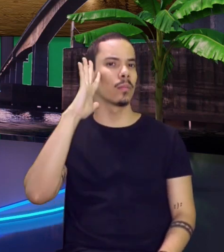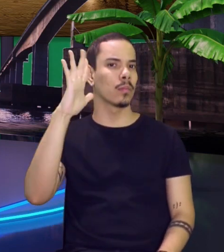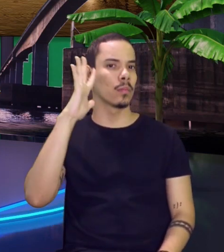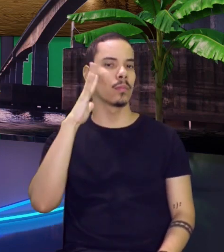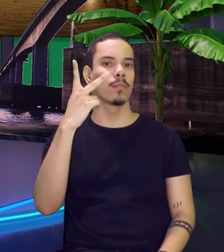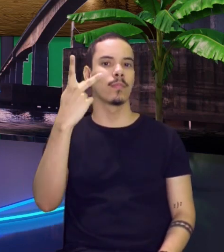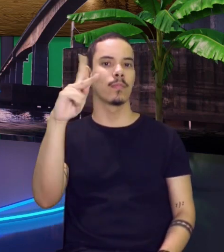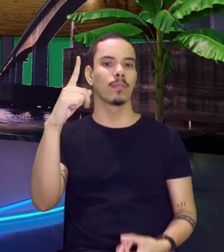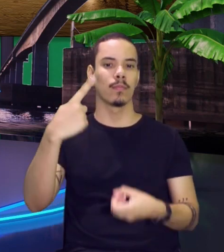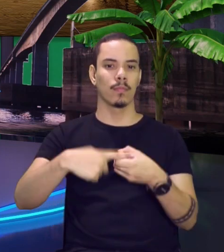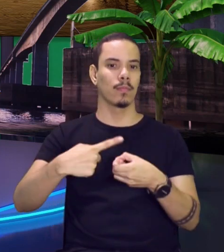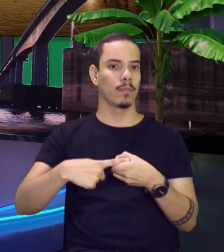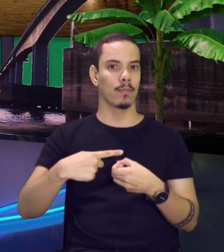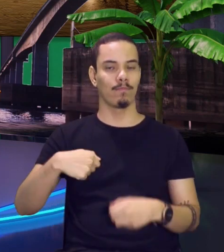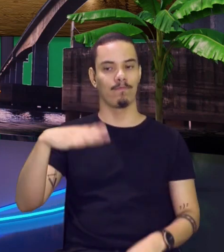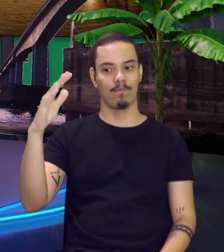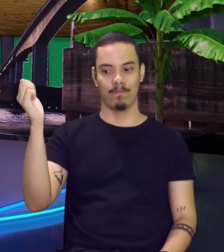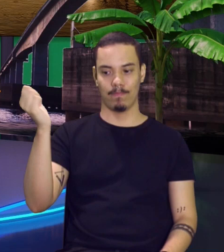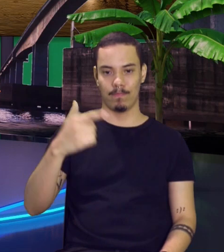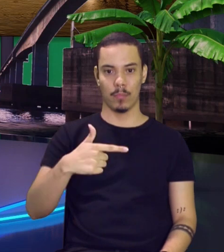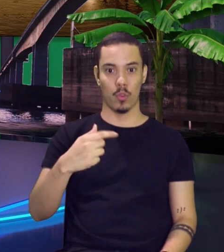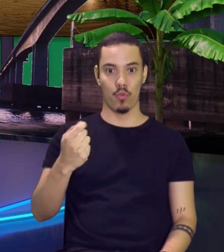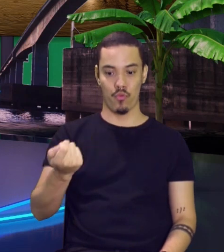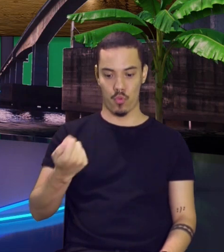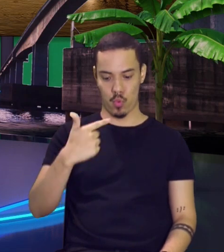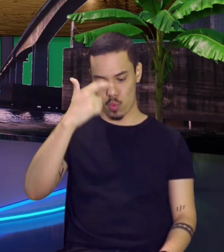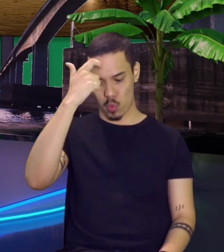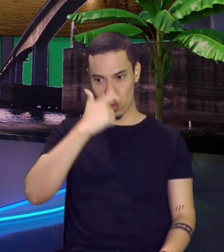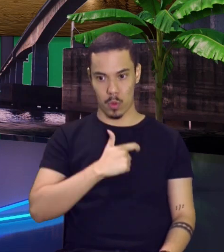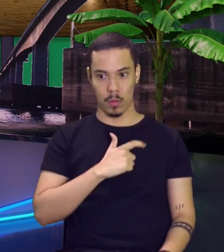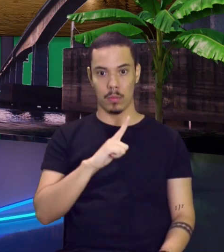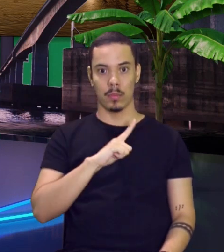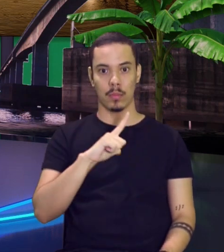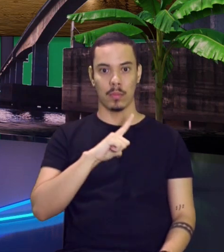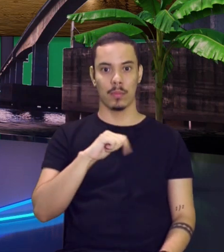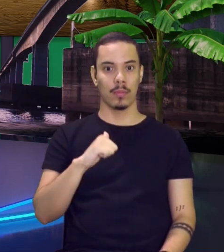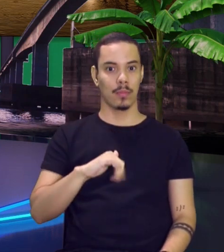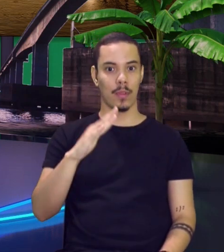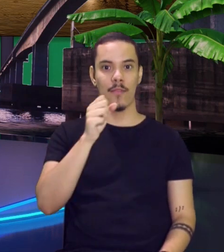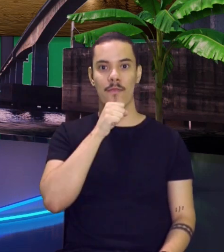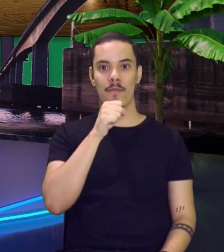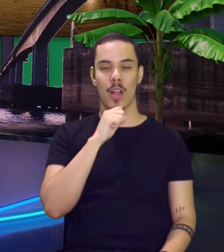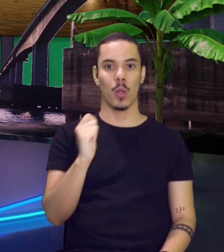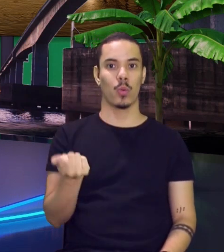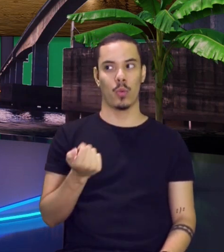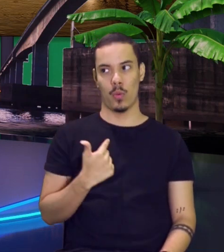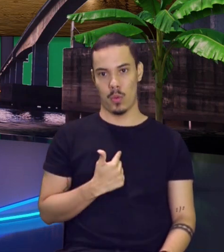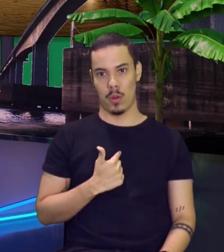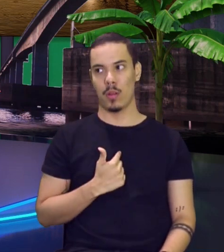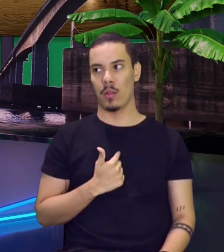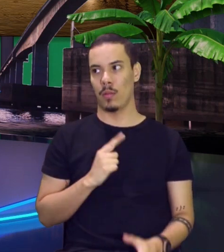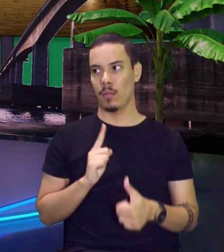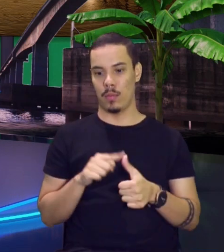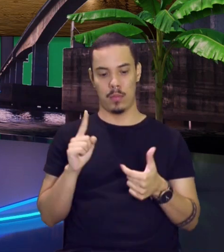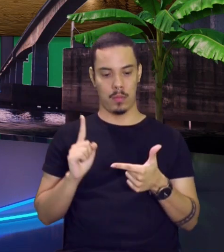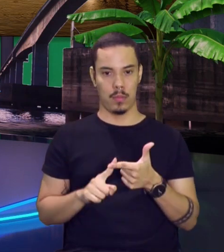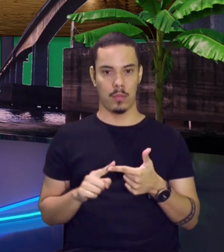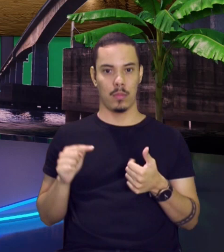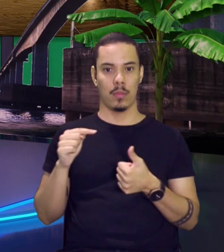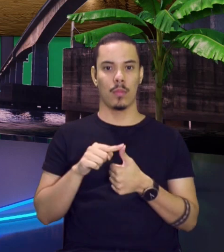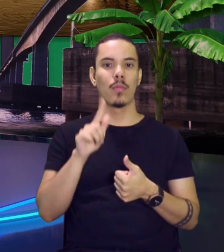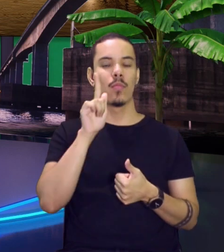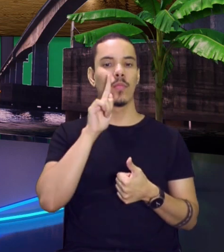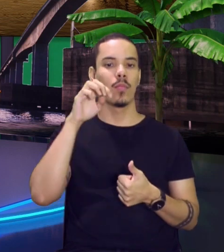seu município, é muito mais novo do que o Arimateia. Só tem 2 municípios aqui mais velhos do que o Arimateia, que